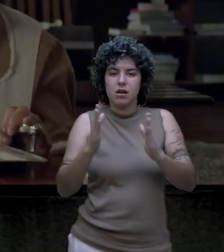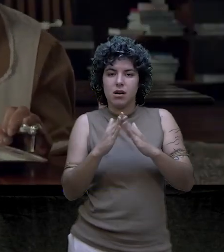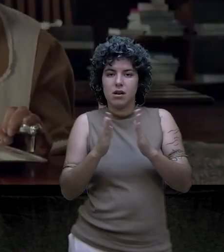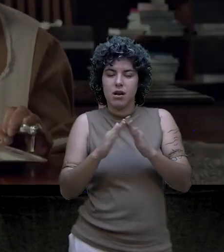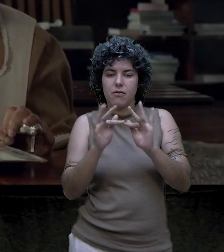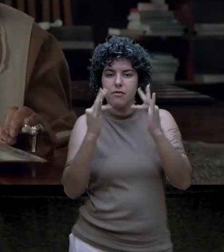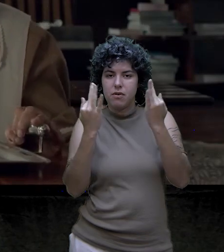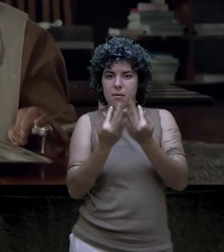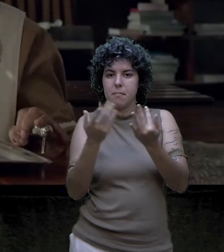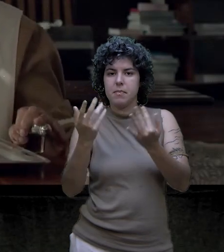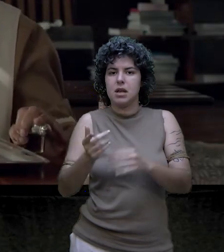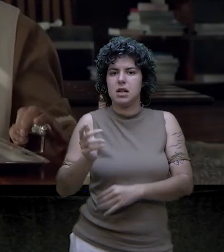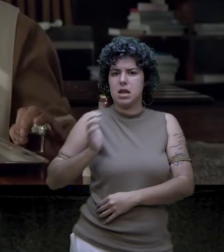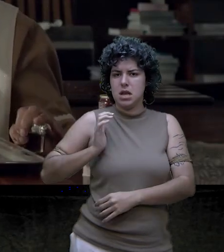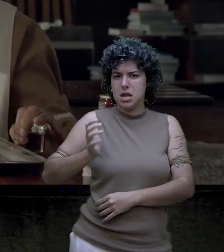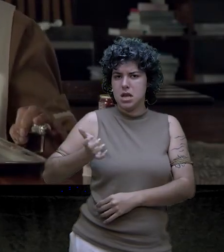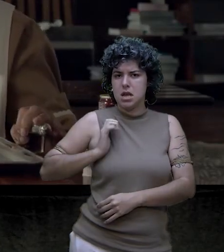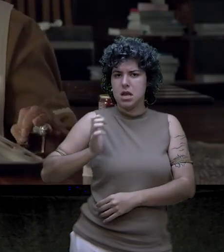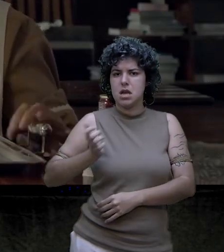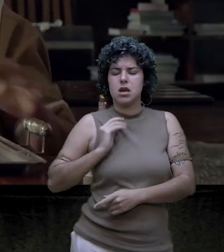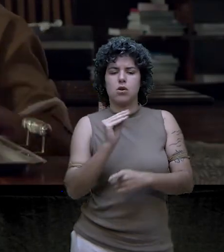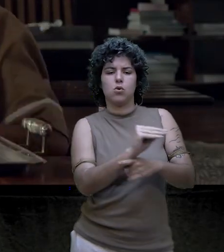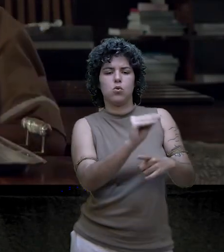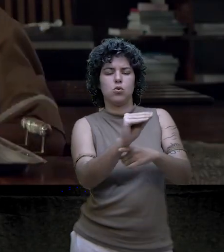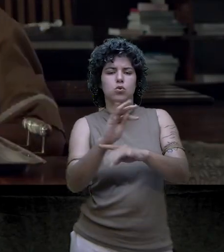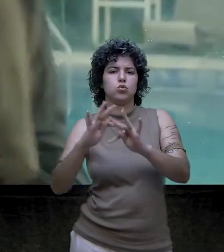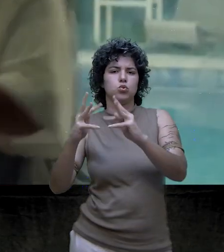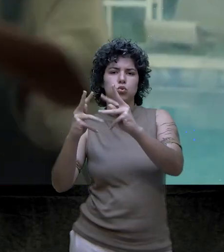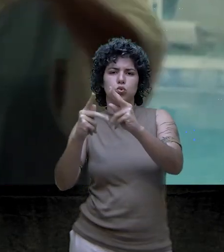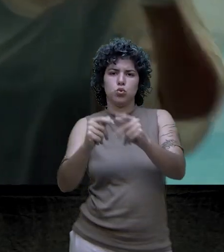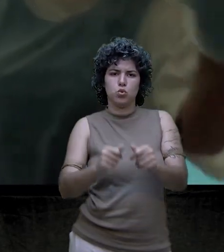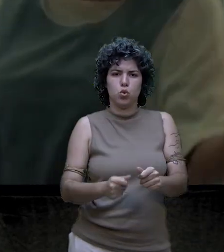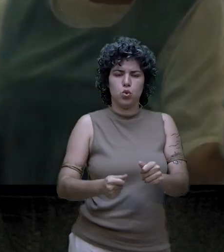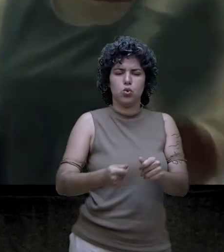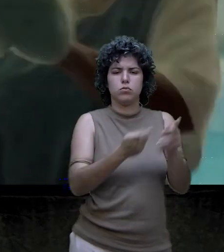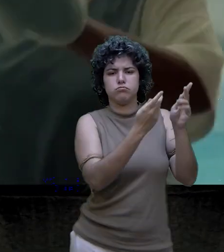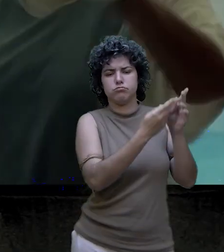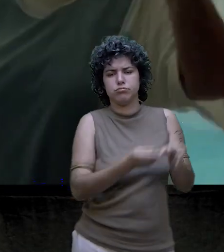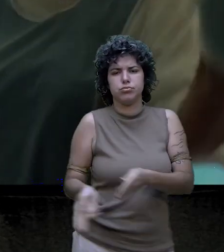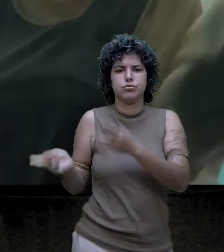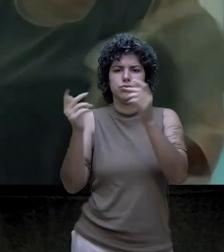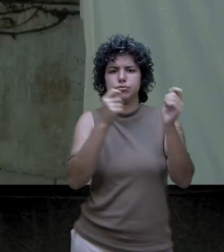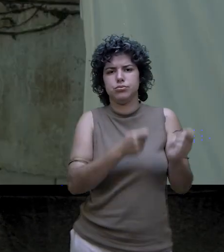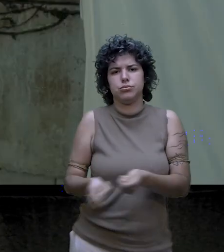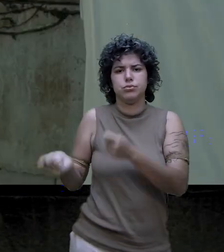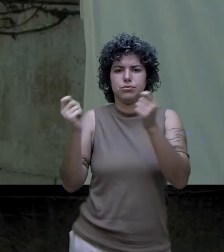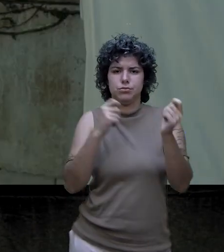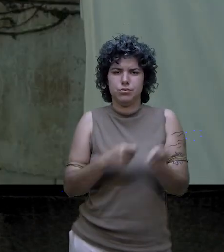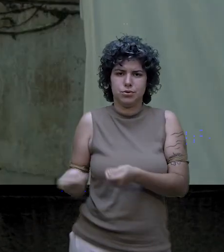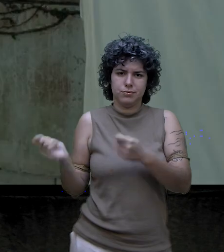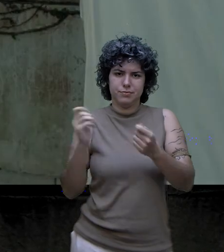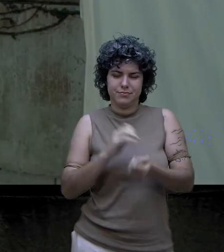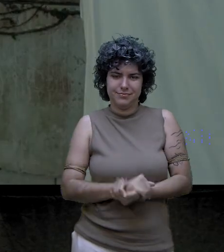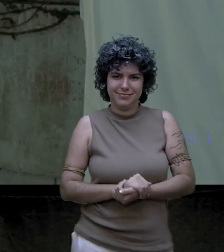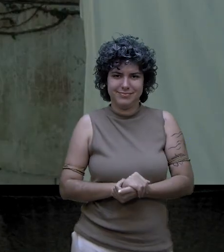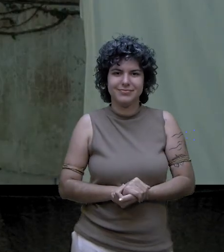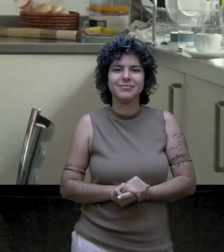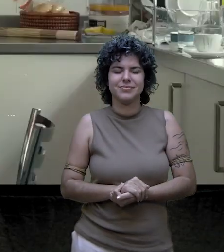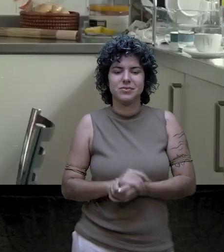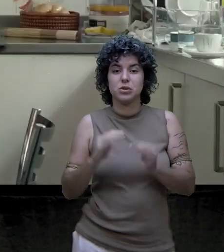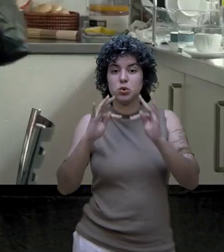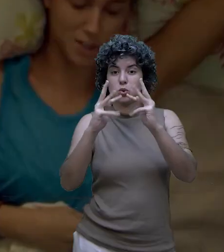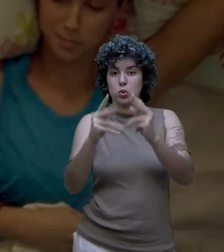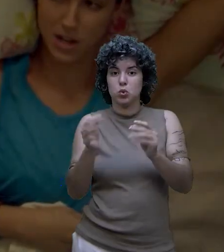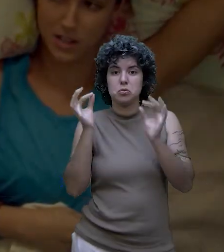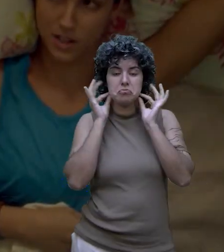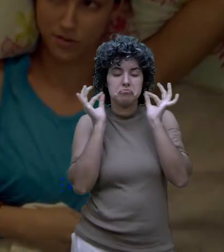cuidando da mansão, do filho e de quase tudo no cotidiano da vida da patroa. Tudo ia, entre várias aspas,